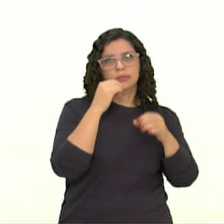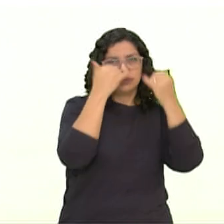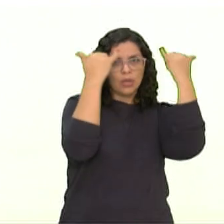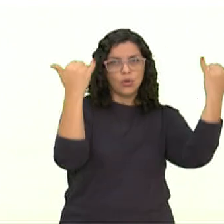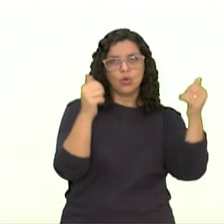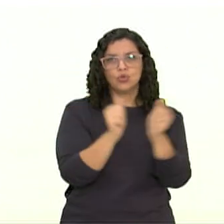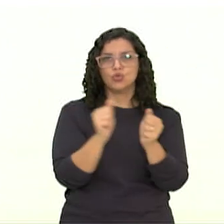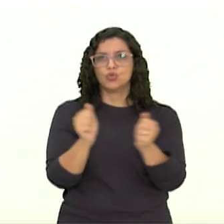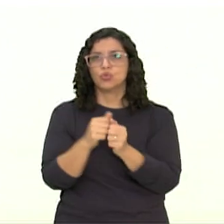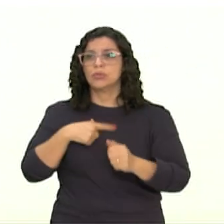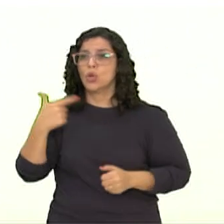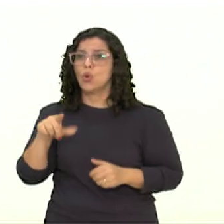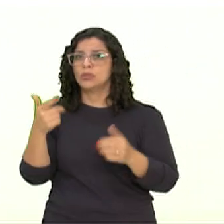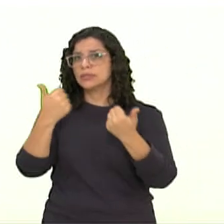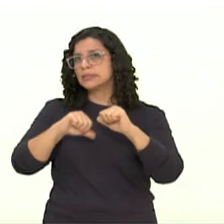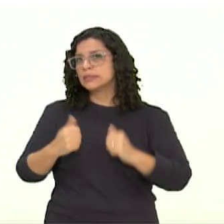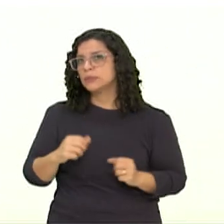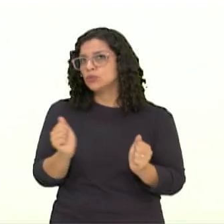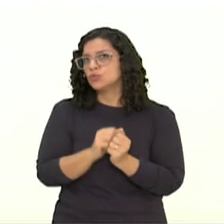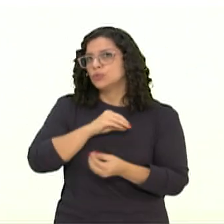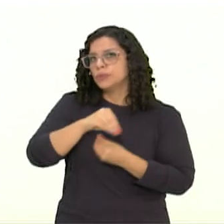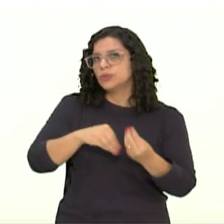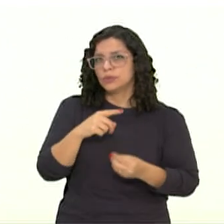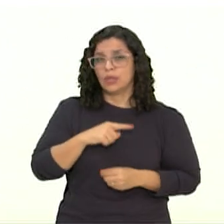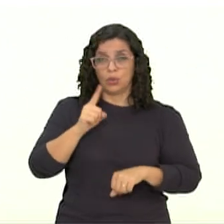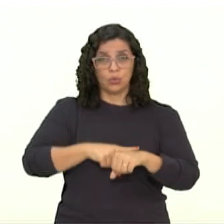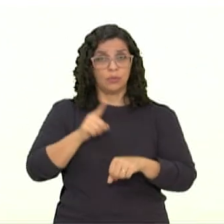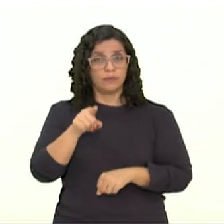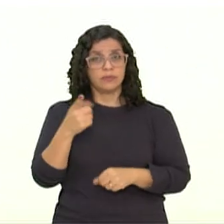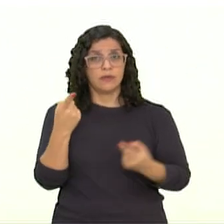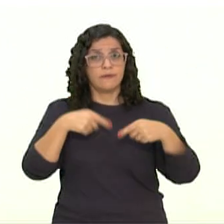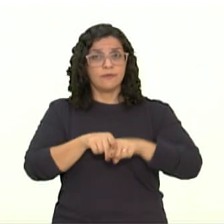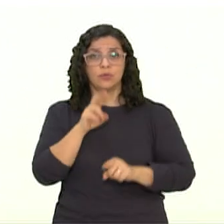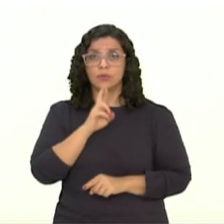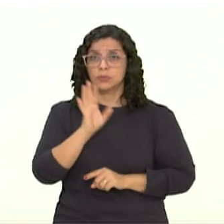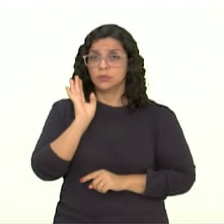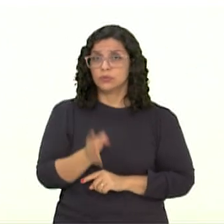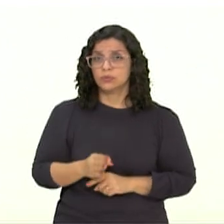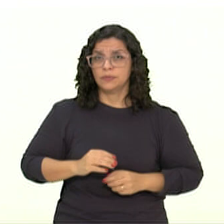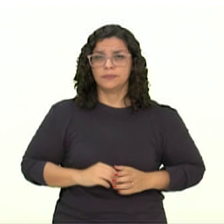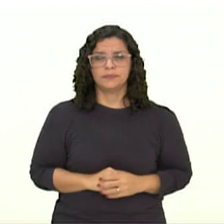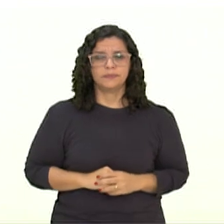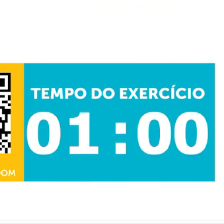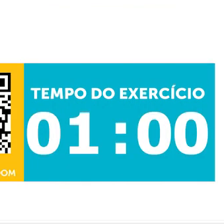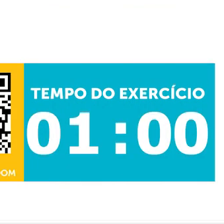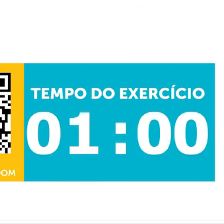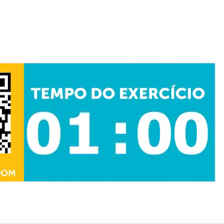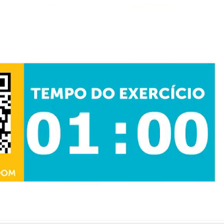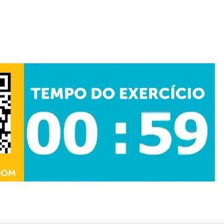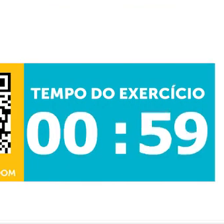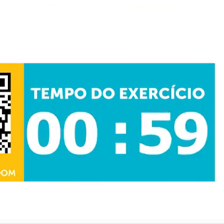auxílio de mediadores químicos. Então, dou mais um tempinho para vocês e a gente já volta para ver se vocês acertaram ou não.